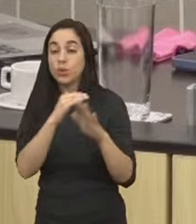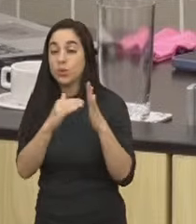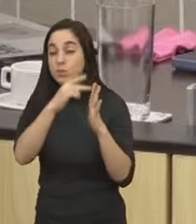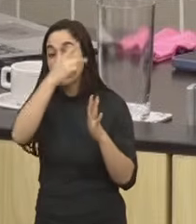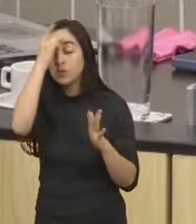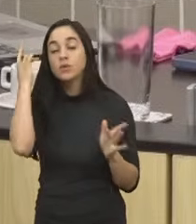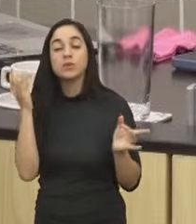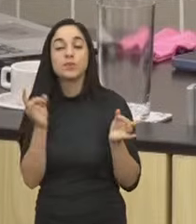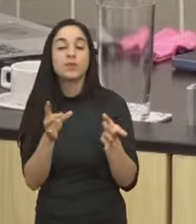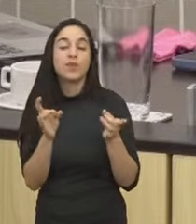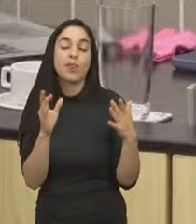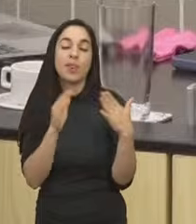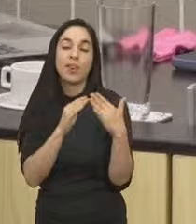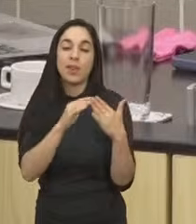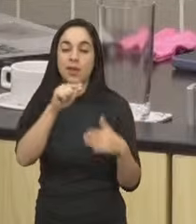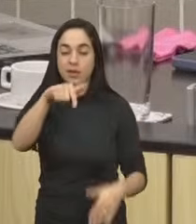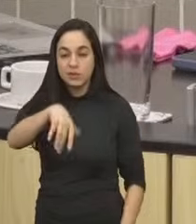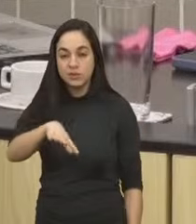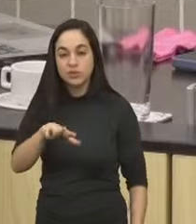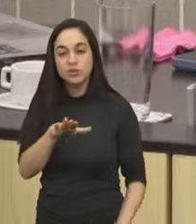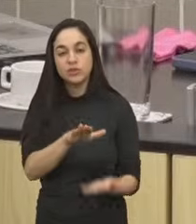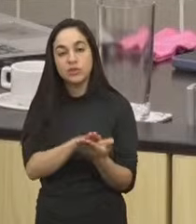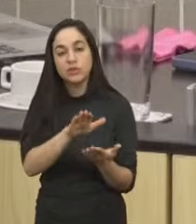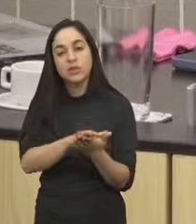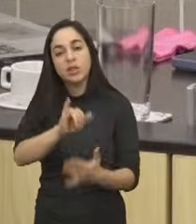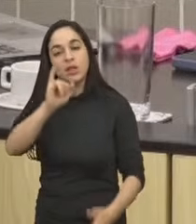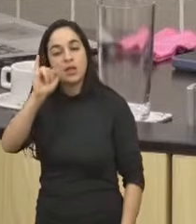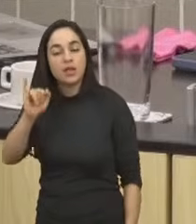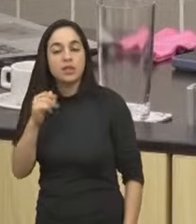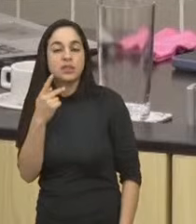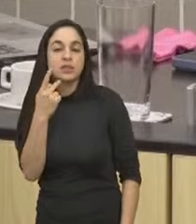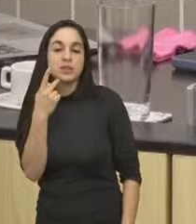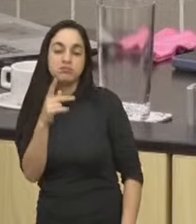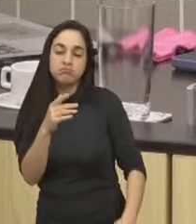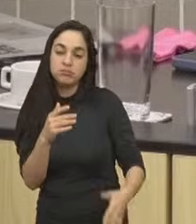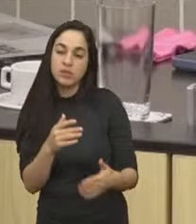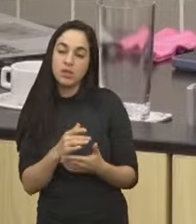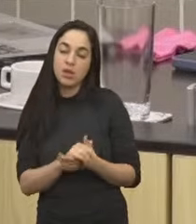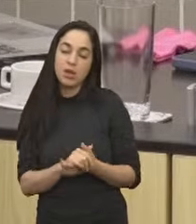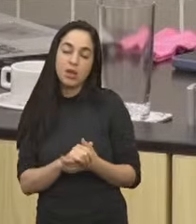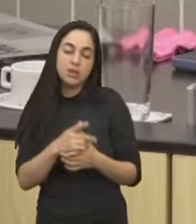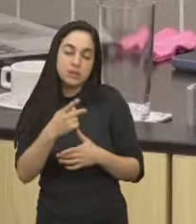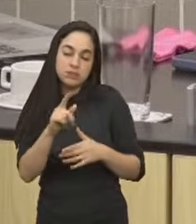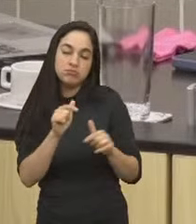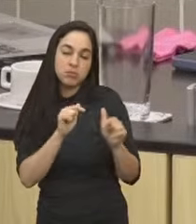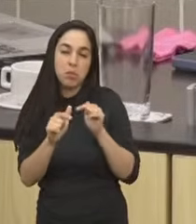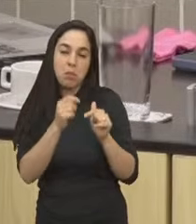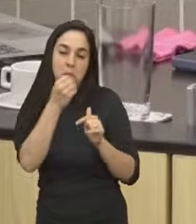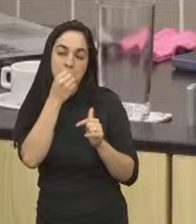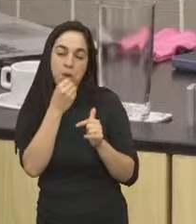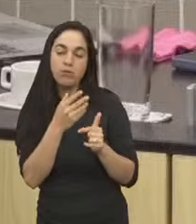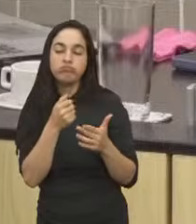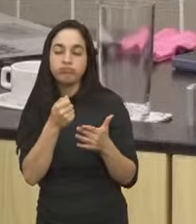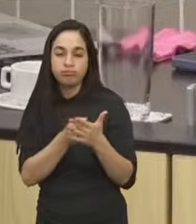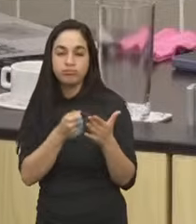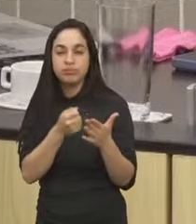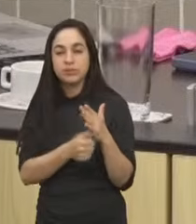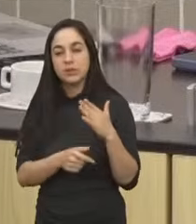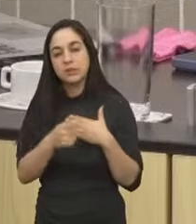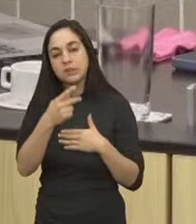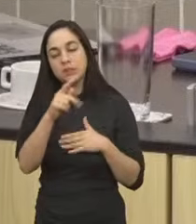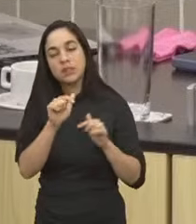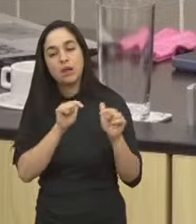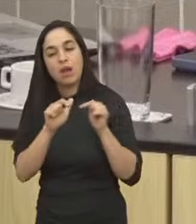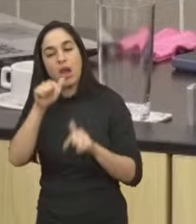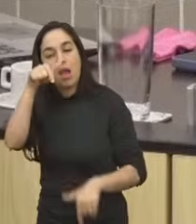imóveis de Jacareí, registrando seu reconhecimento pela dedicação e pelo impacto positivo de seu